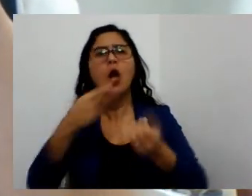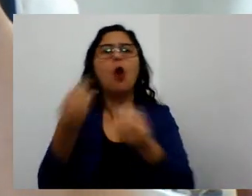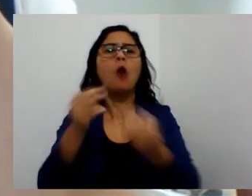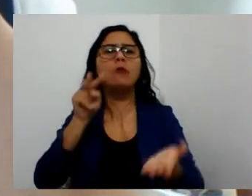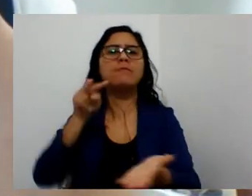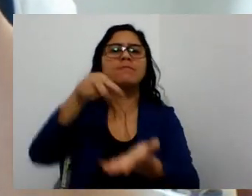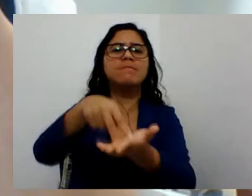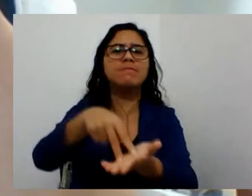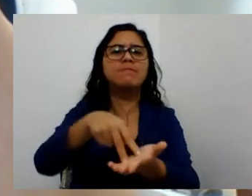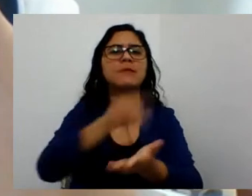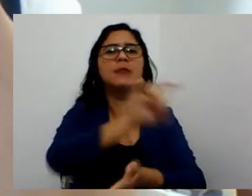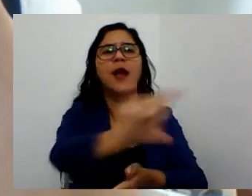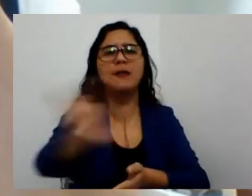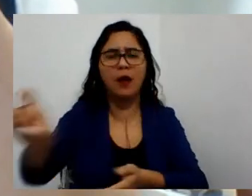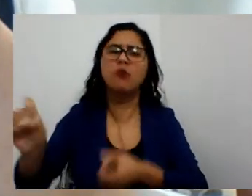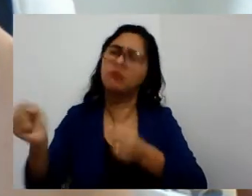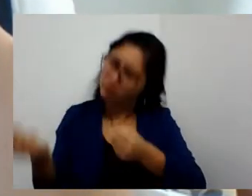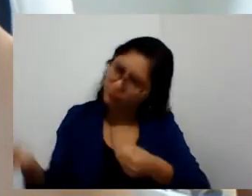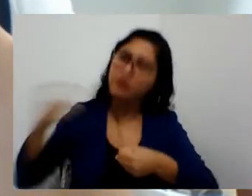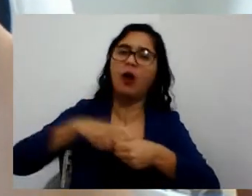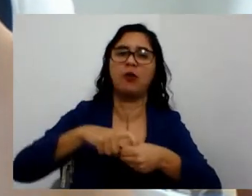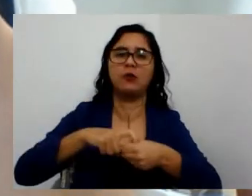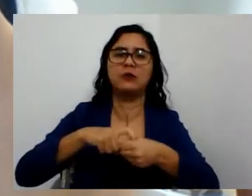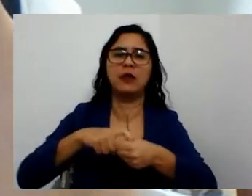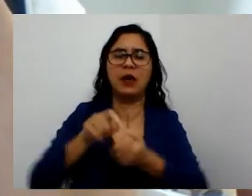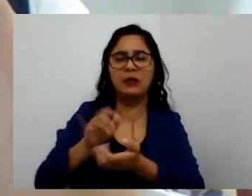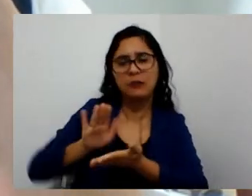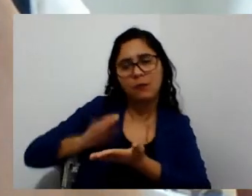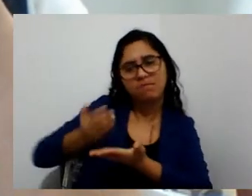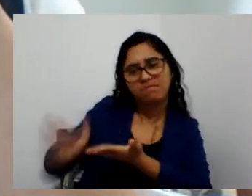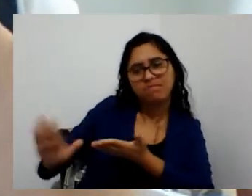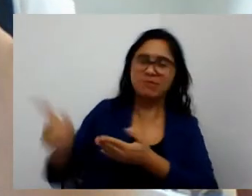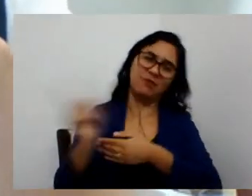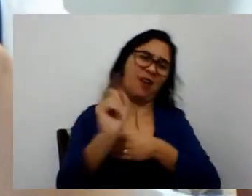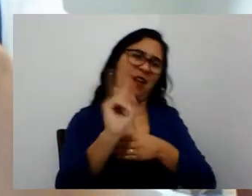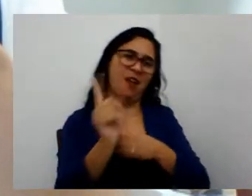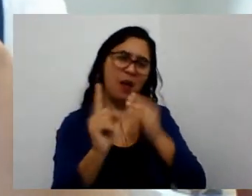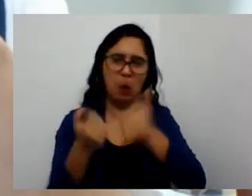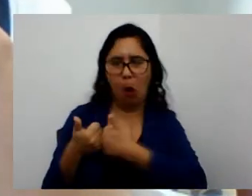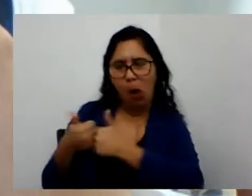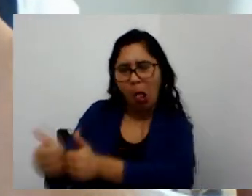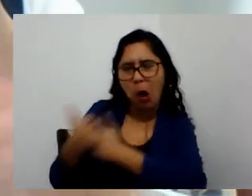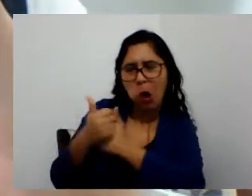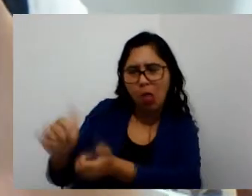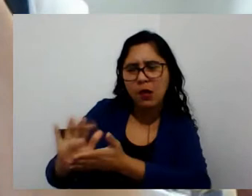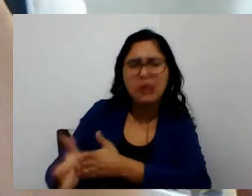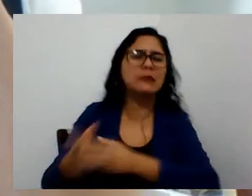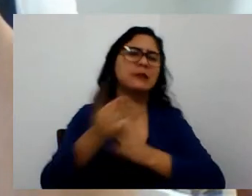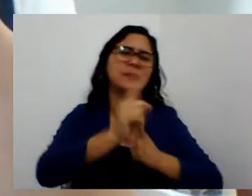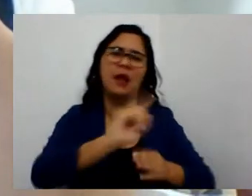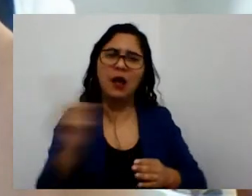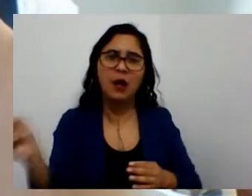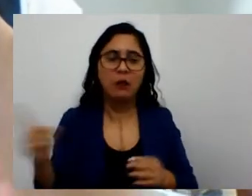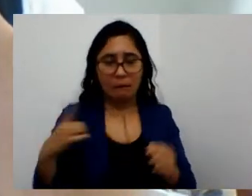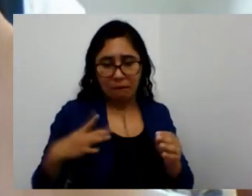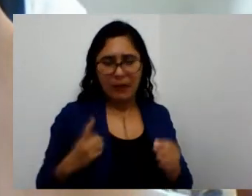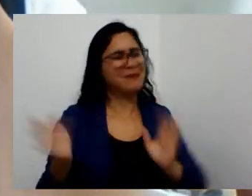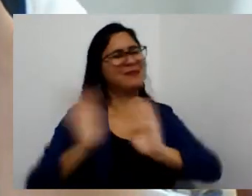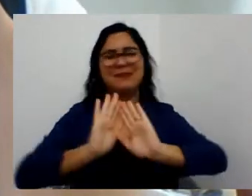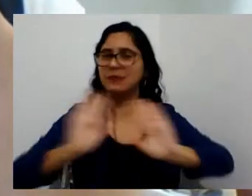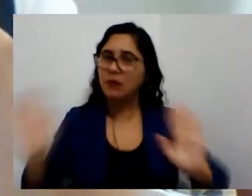de cada um, sem exclusões, sem perseguições, sem medo,